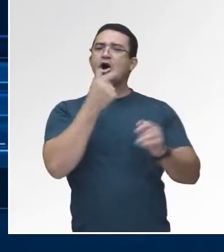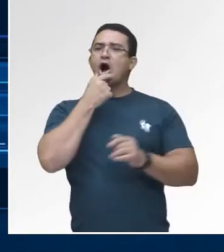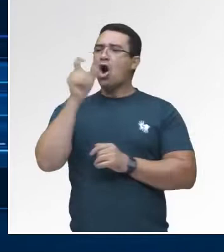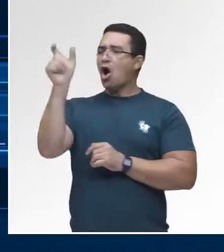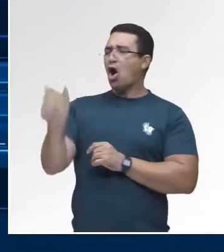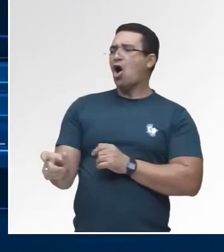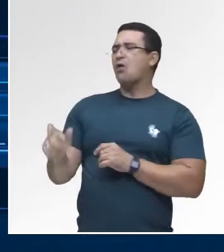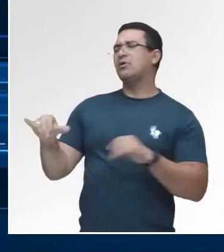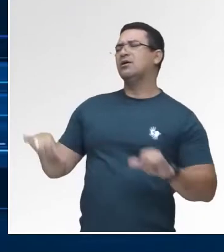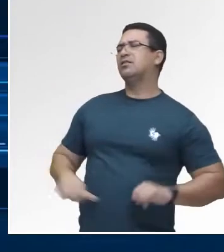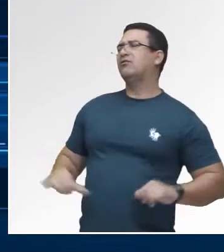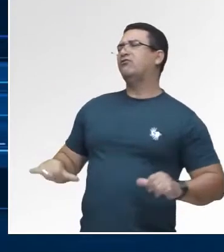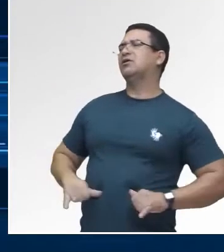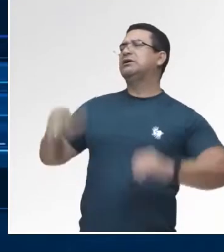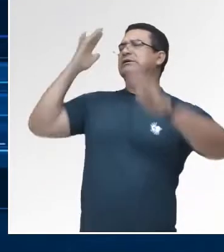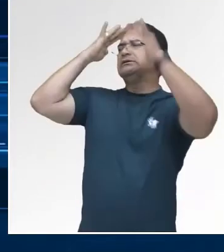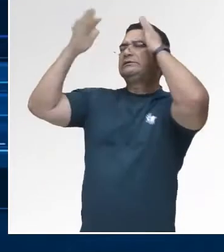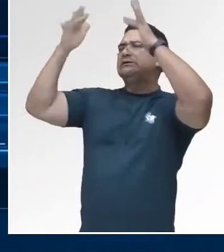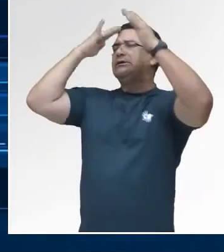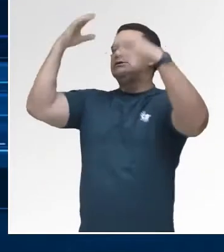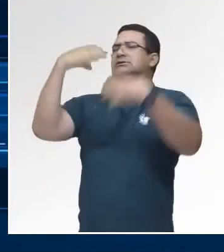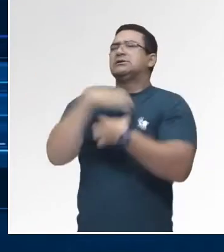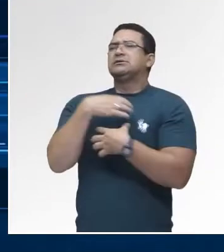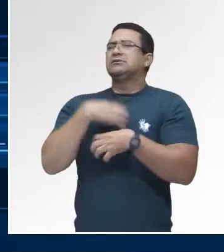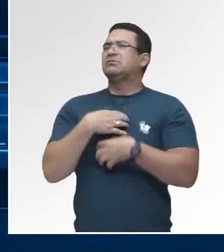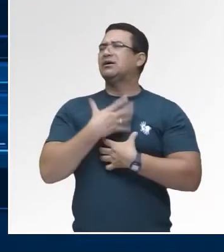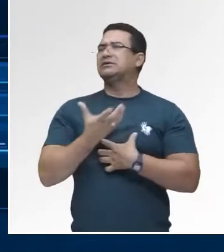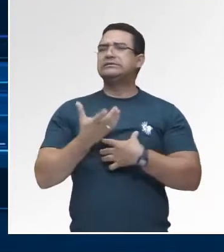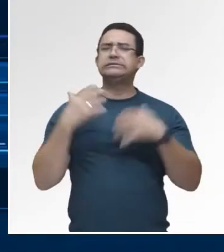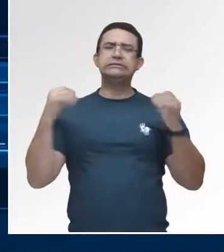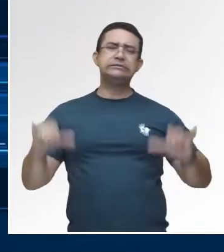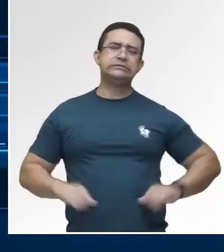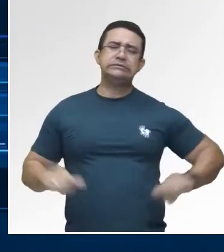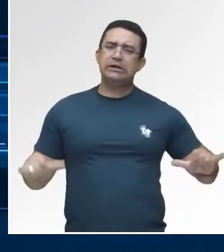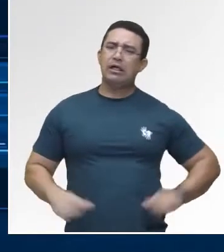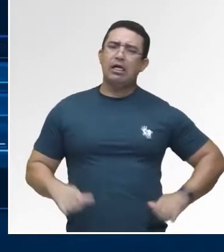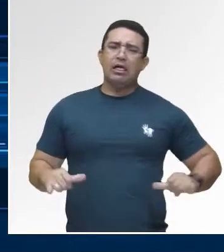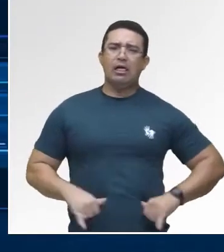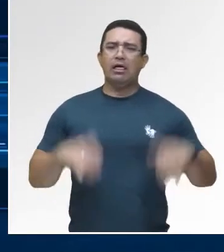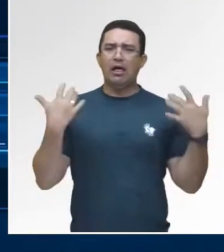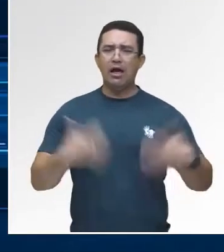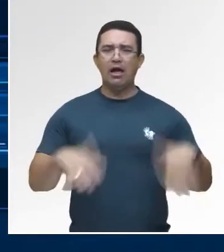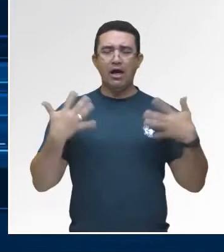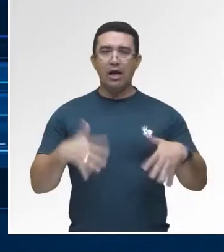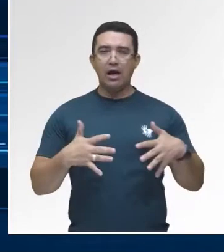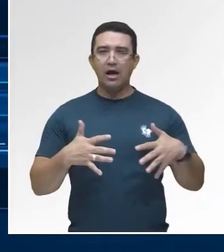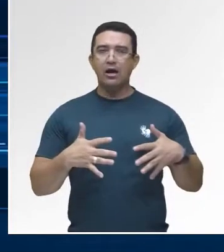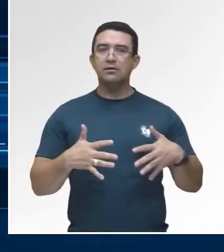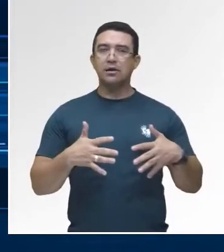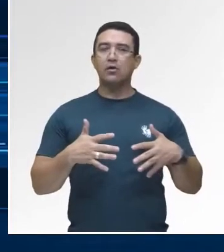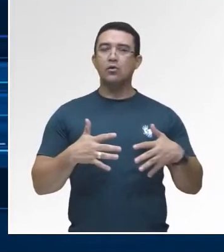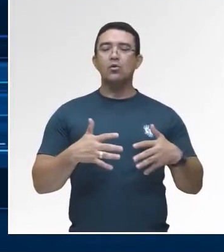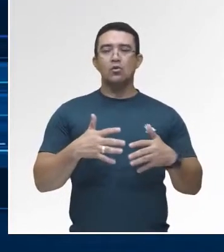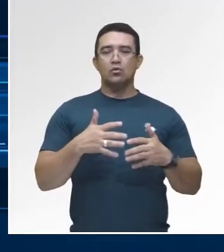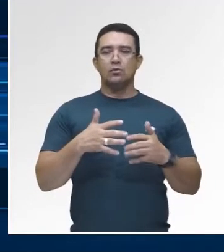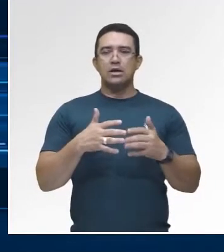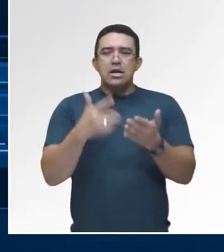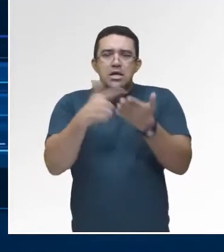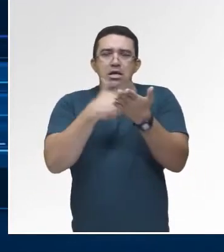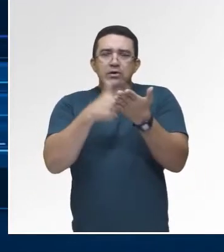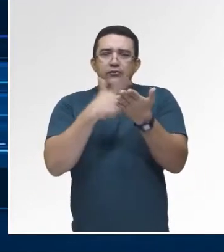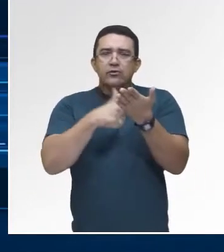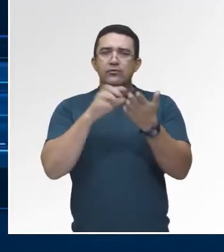por amor, aquele sentimento exagerado. Então esse romance, ele fez muito sucesso na Europa no século XVIII